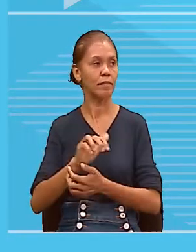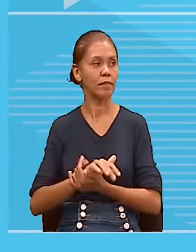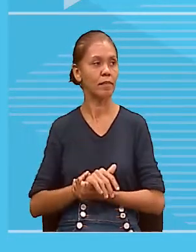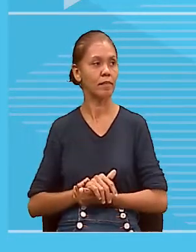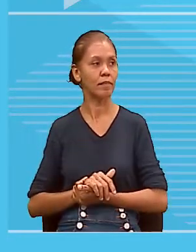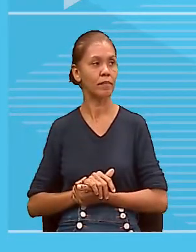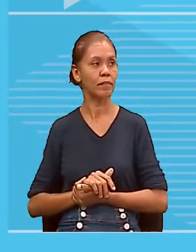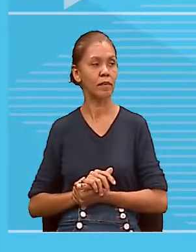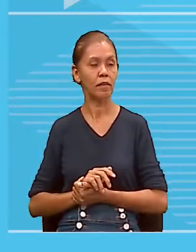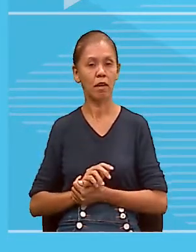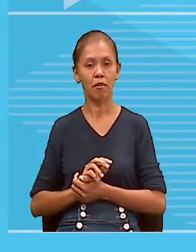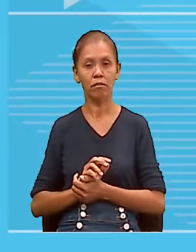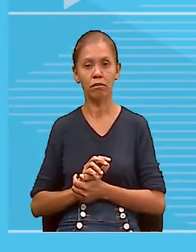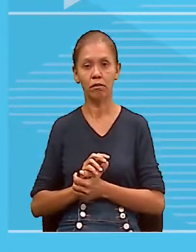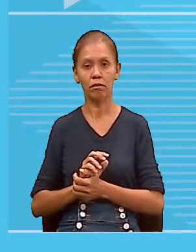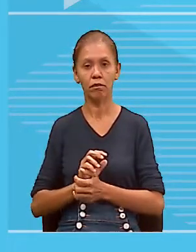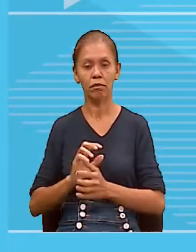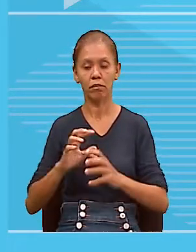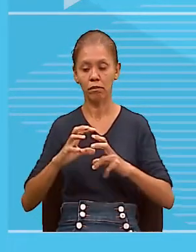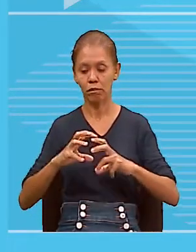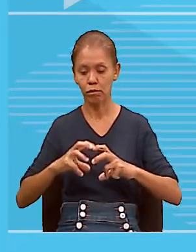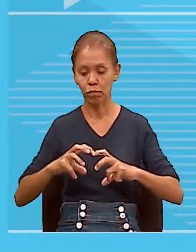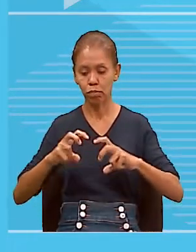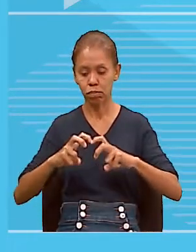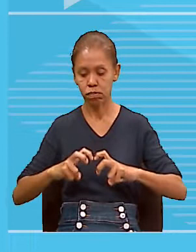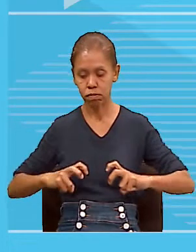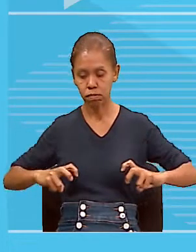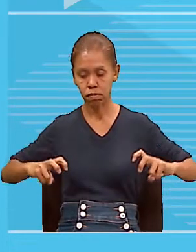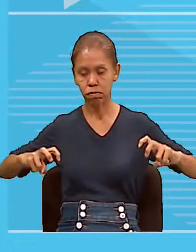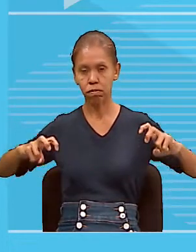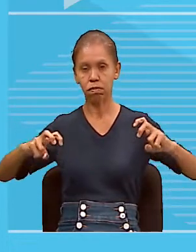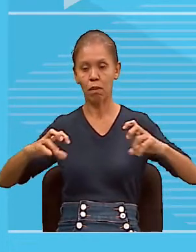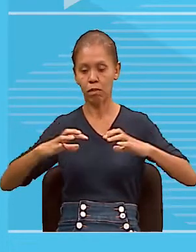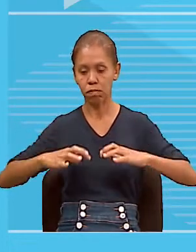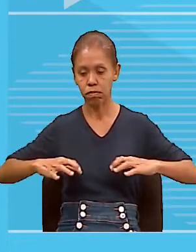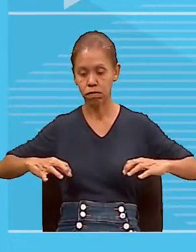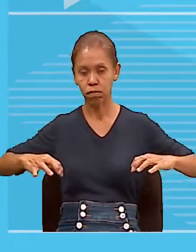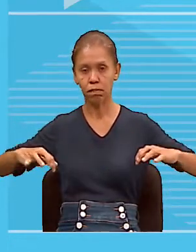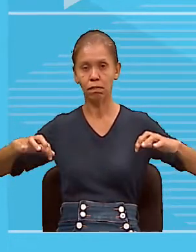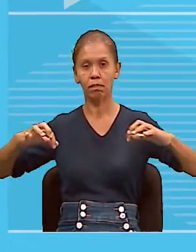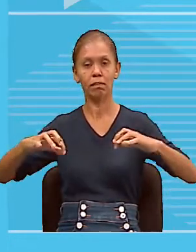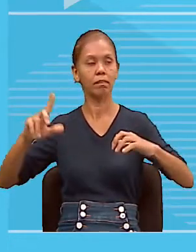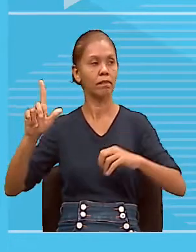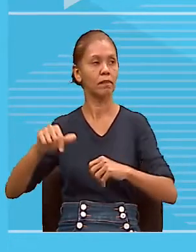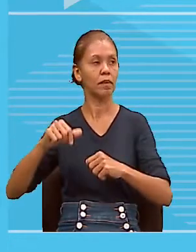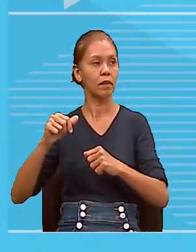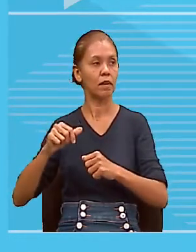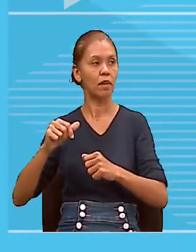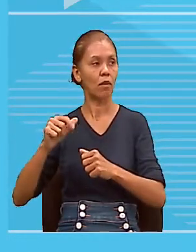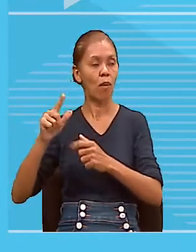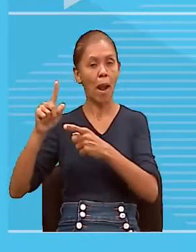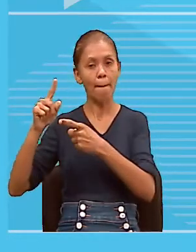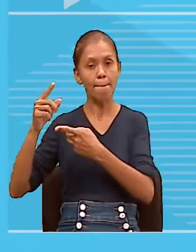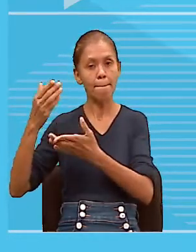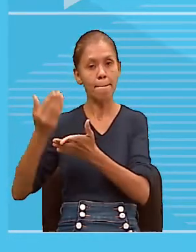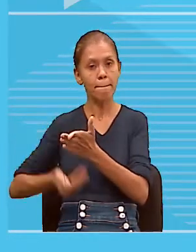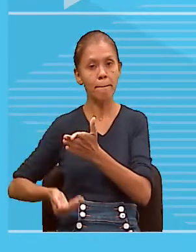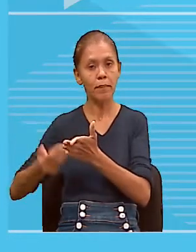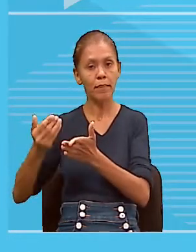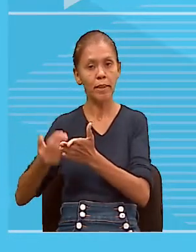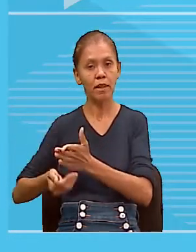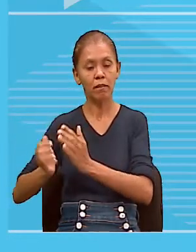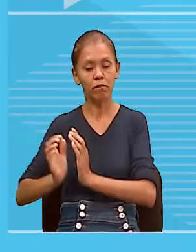o maracanastra Aquela tristeza da derrota da Copa de 1950 que a gente perde para o